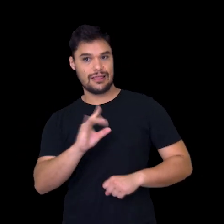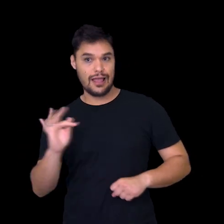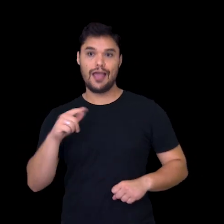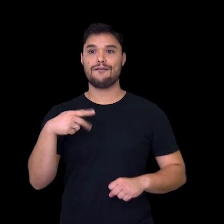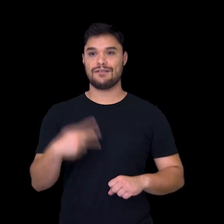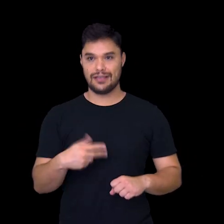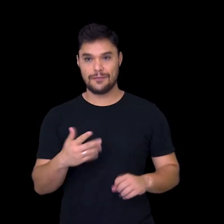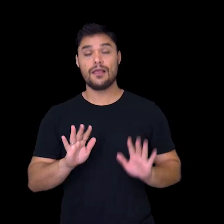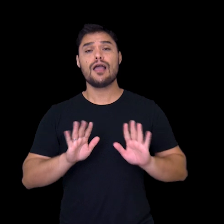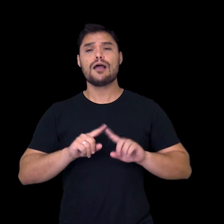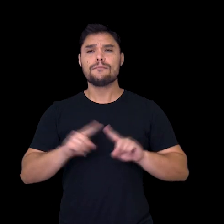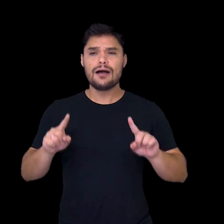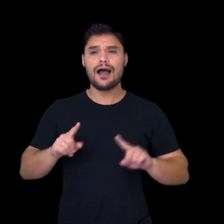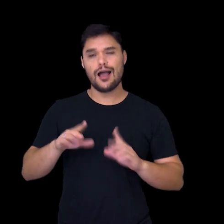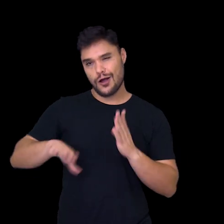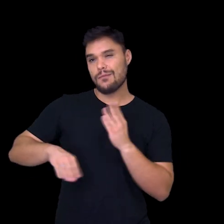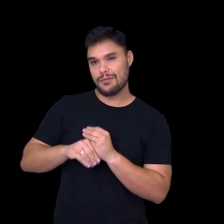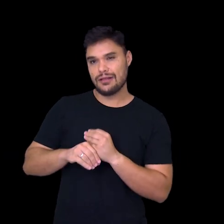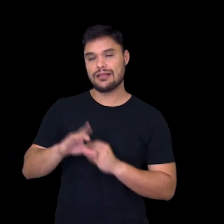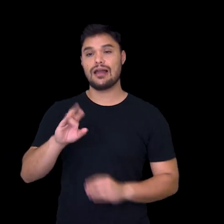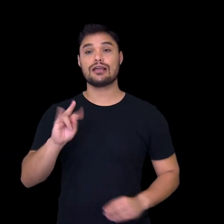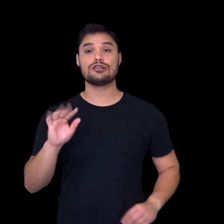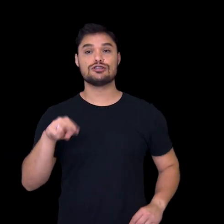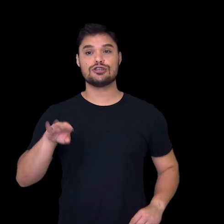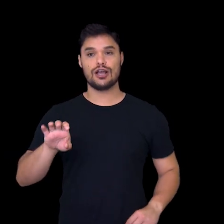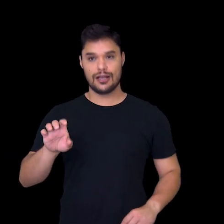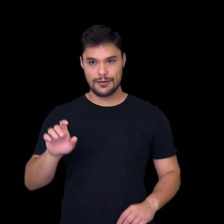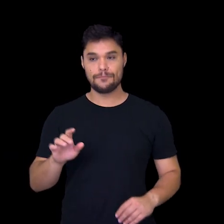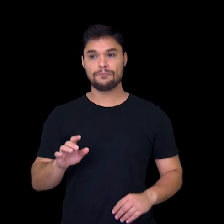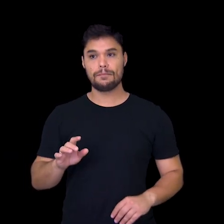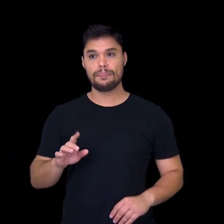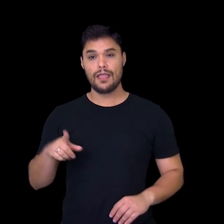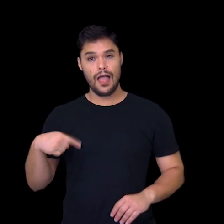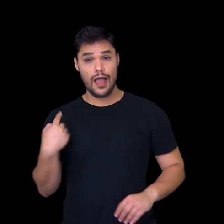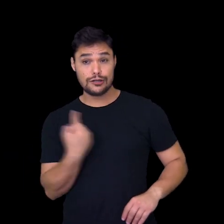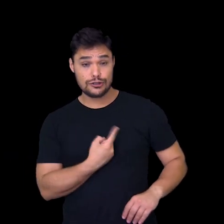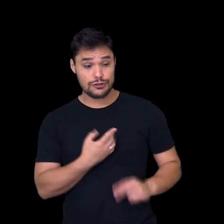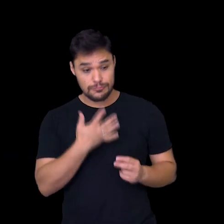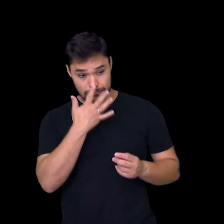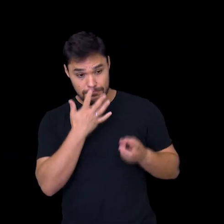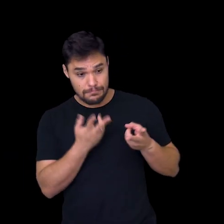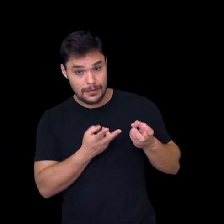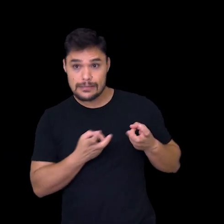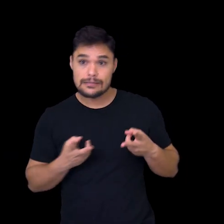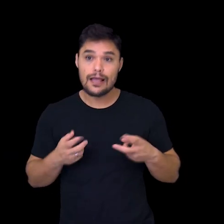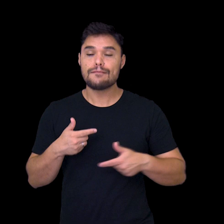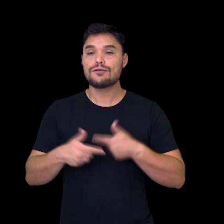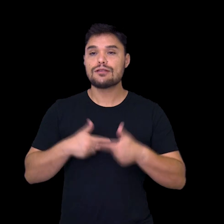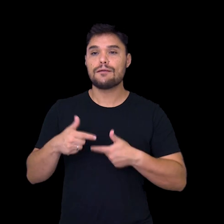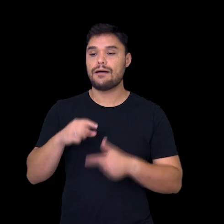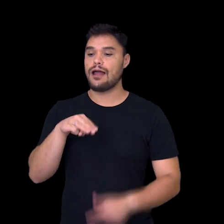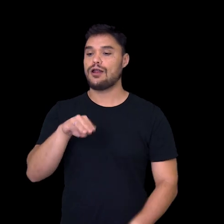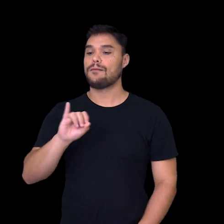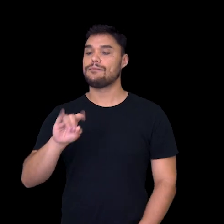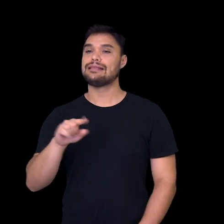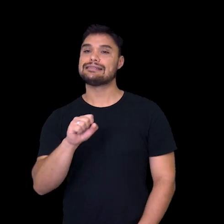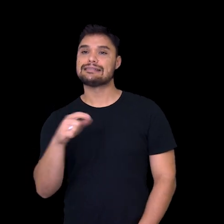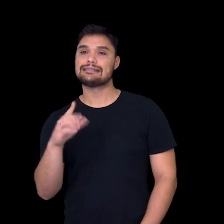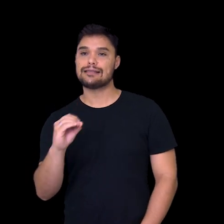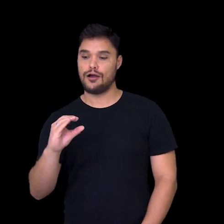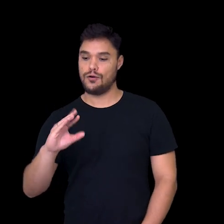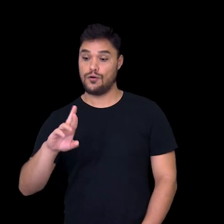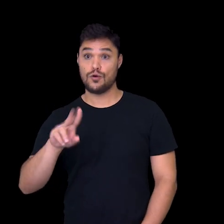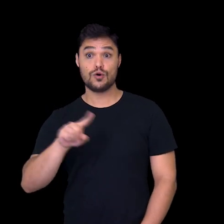Mas complementando um pouco isso que a Cristiane coloca, quando nós vemos o trabalho da Missão